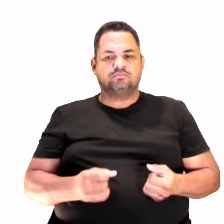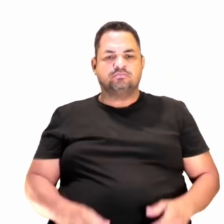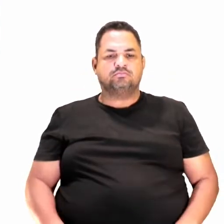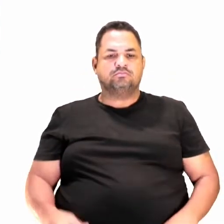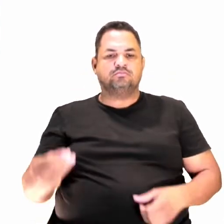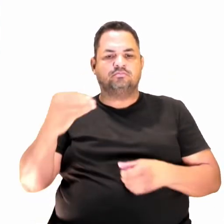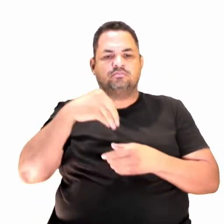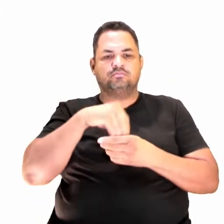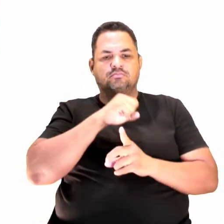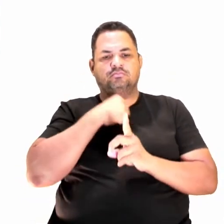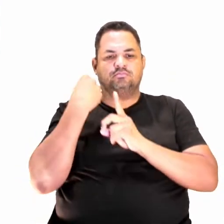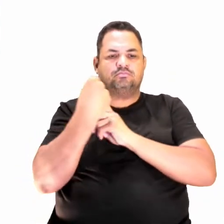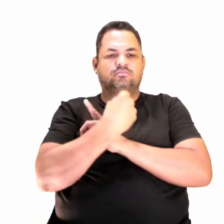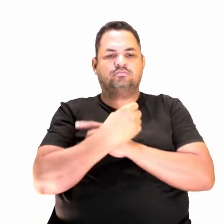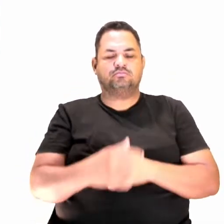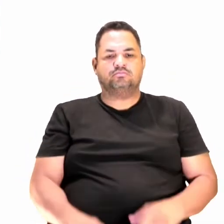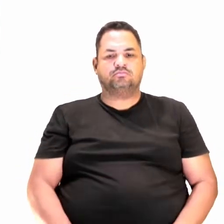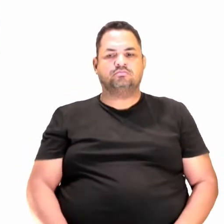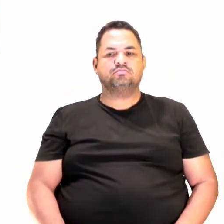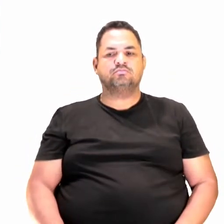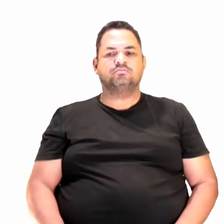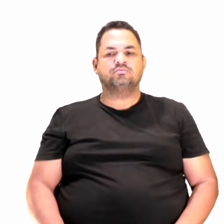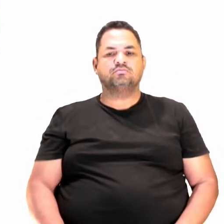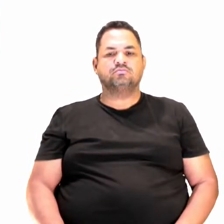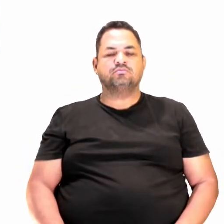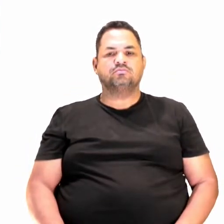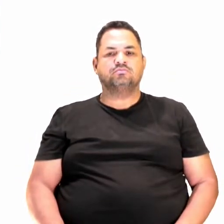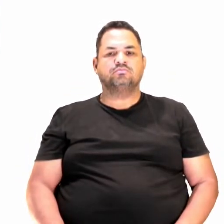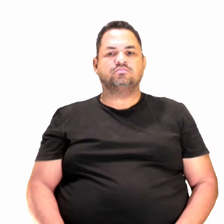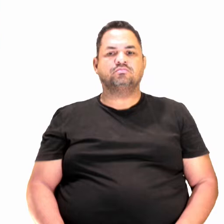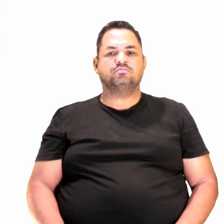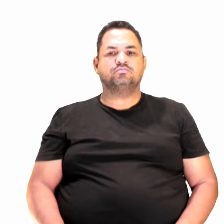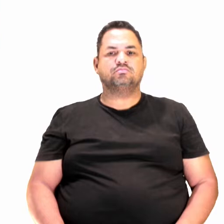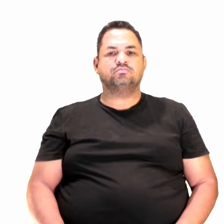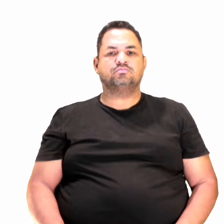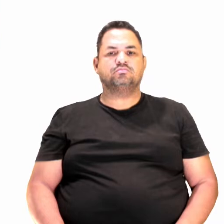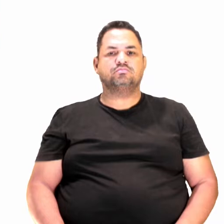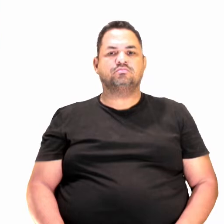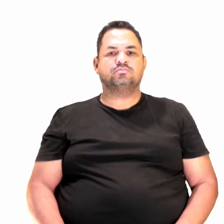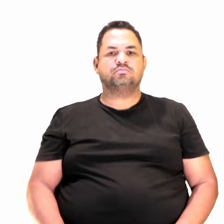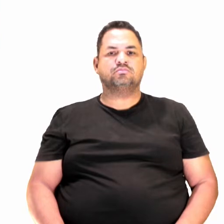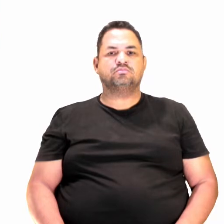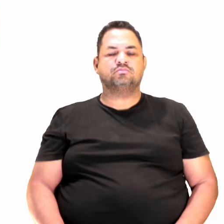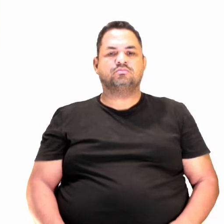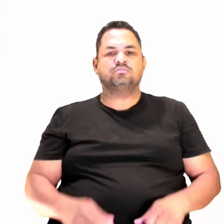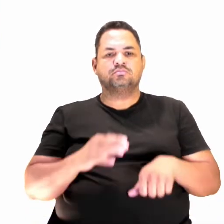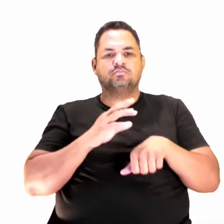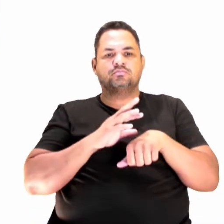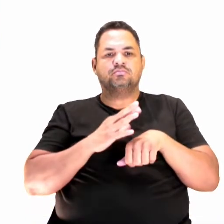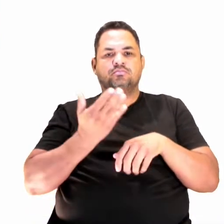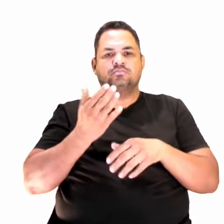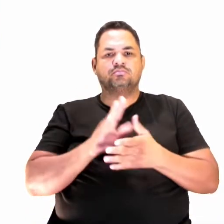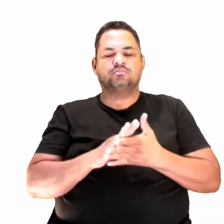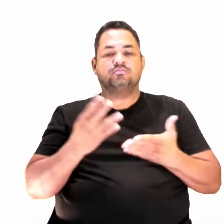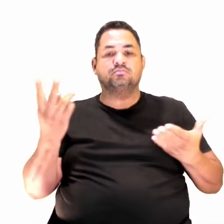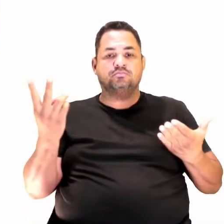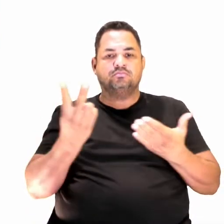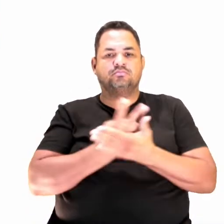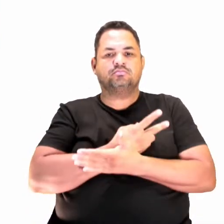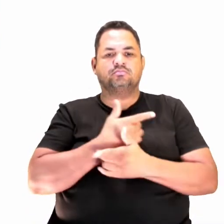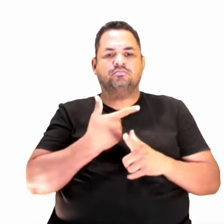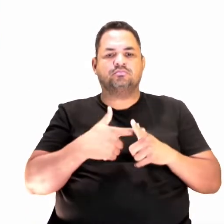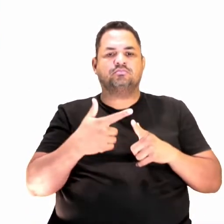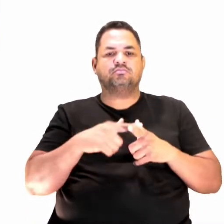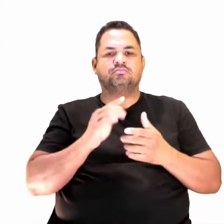being attractive to others, e ser atraente para outros. Essa doença, essa situação, não